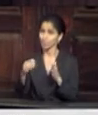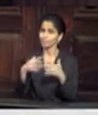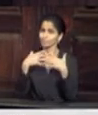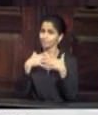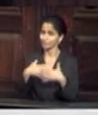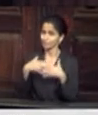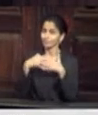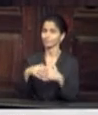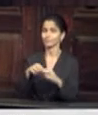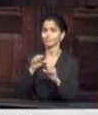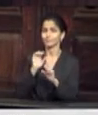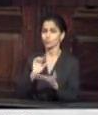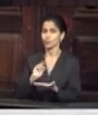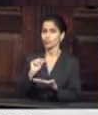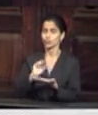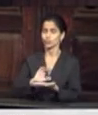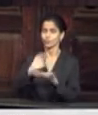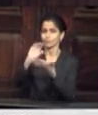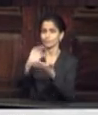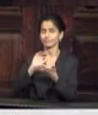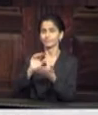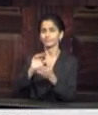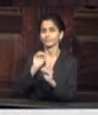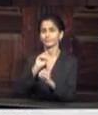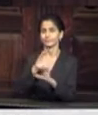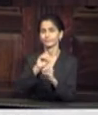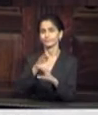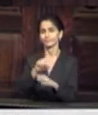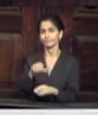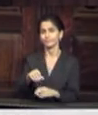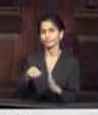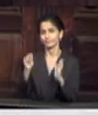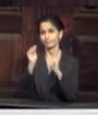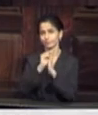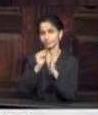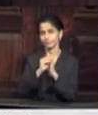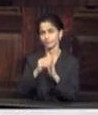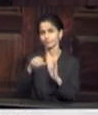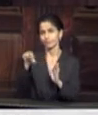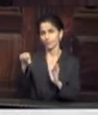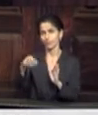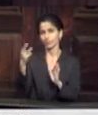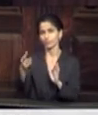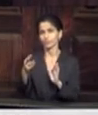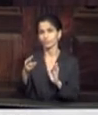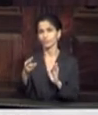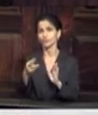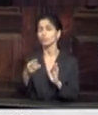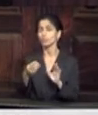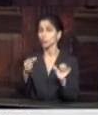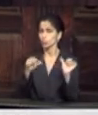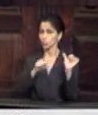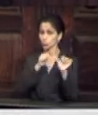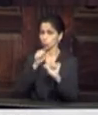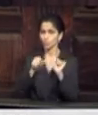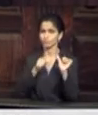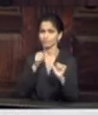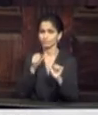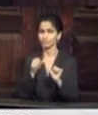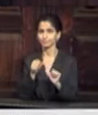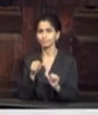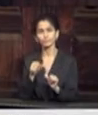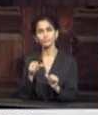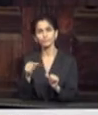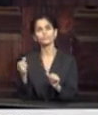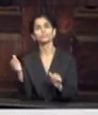educação. Igualmente, a emenda constitucional, esta sim, 93 de 2016, que restaurou, vejam, as senhoras e